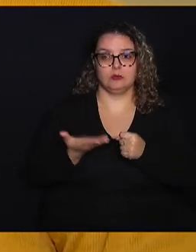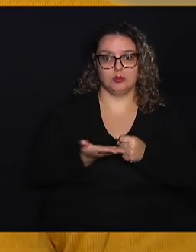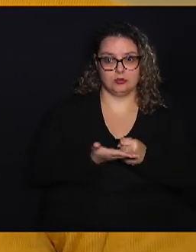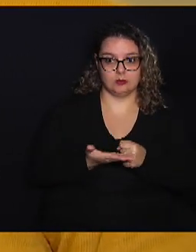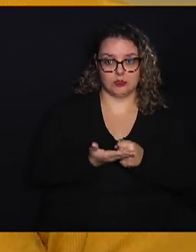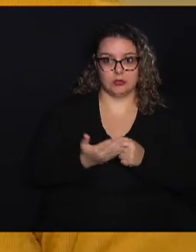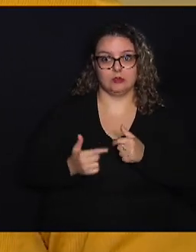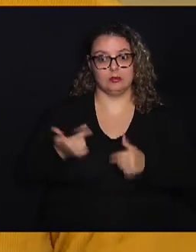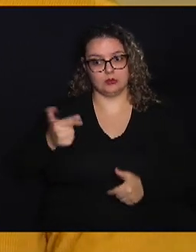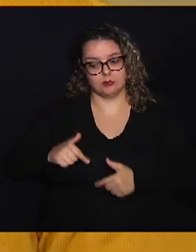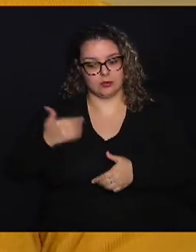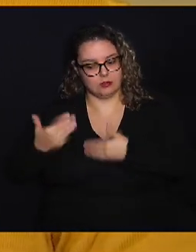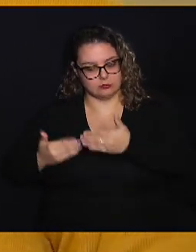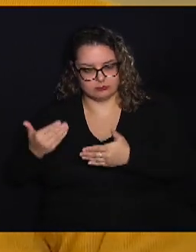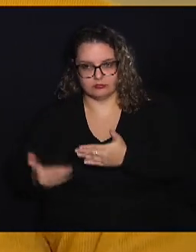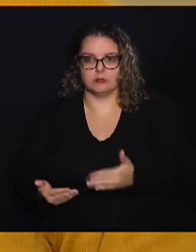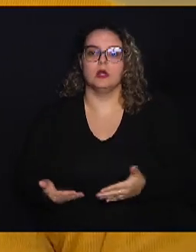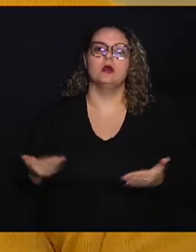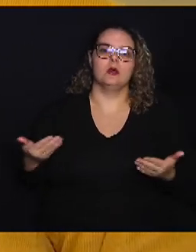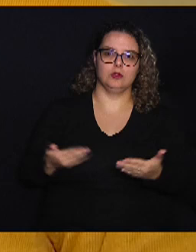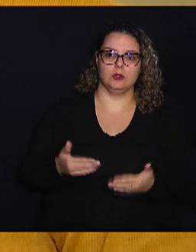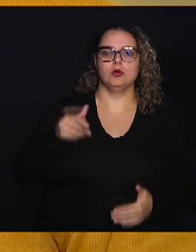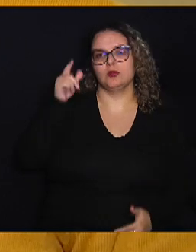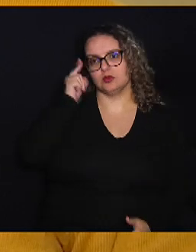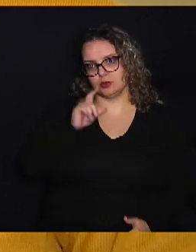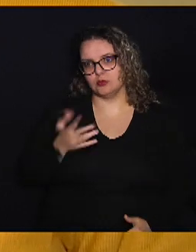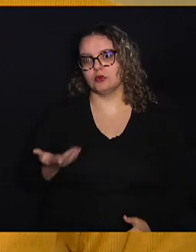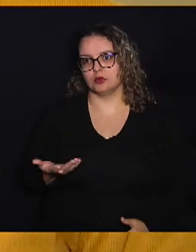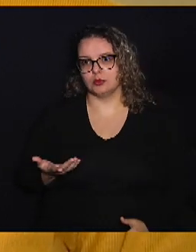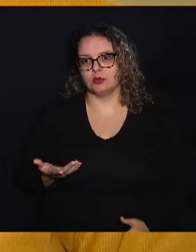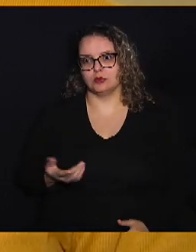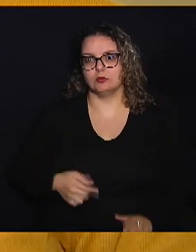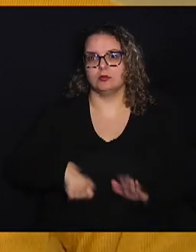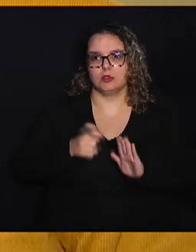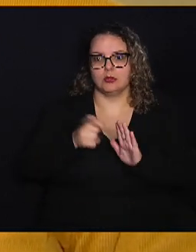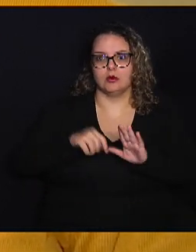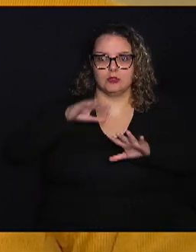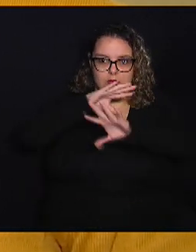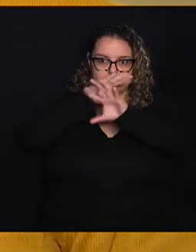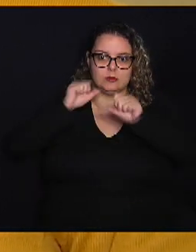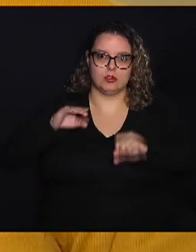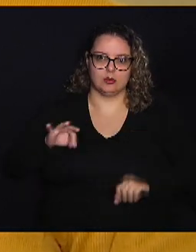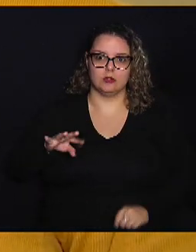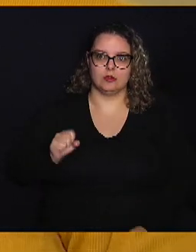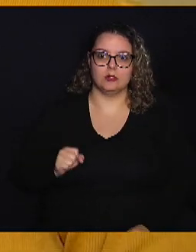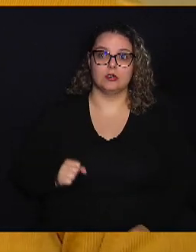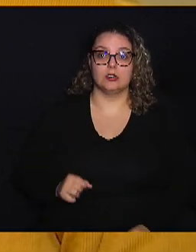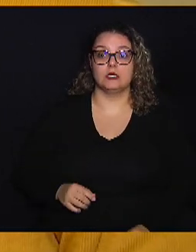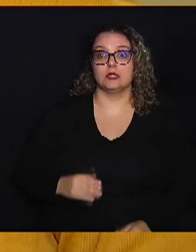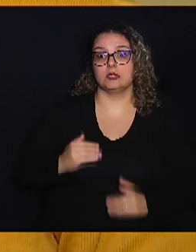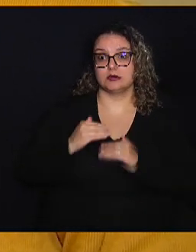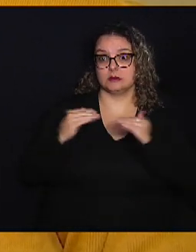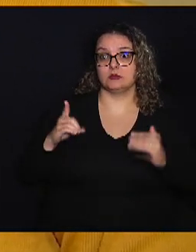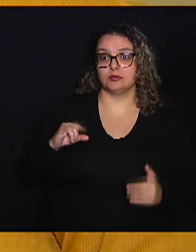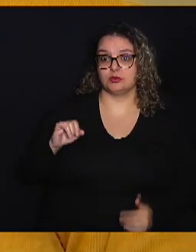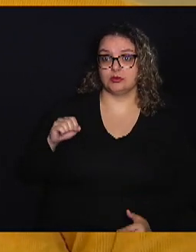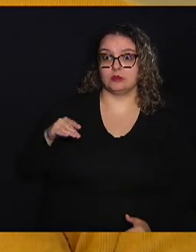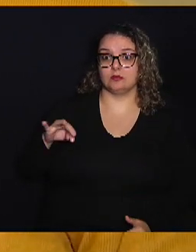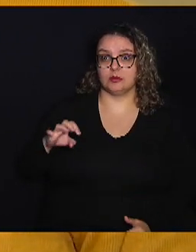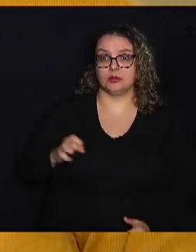trabalho é contínuo, tanto é que agora a gente está alcançando, pela validação do Tribunal de Contas, esse nível diamante,